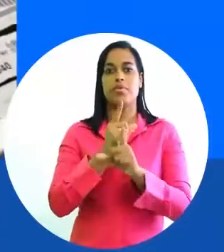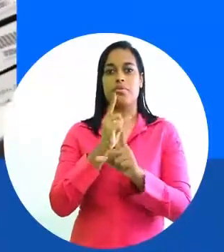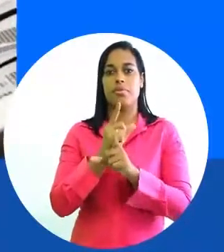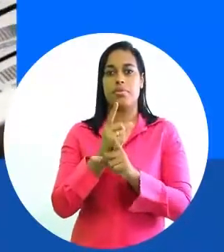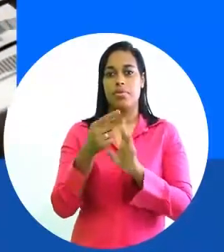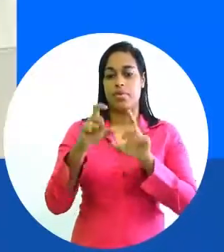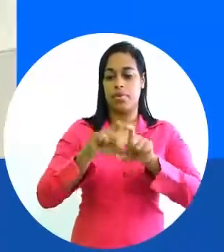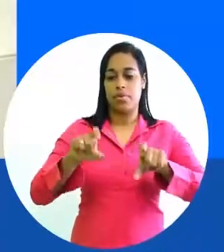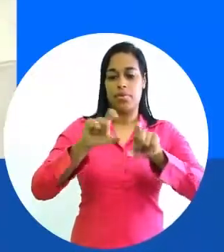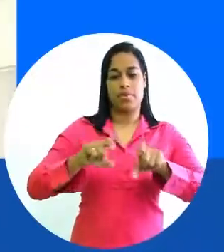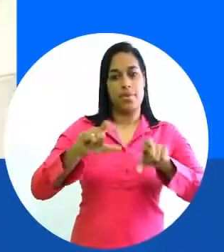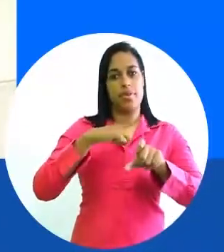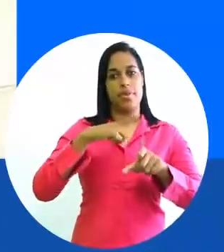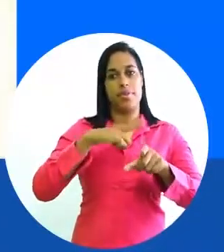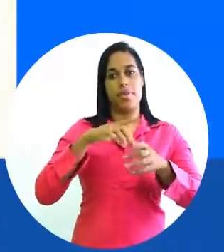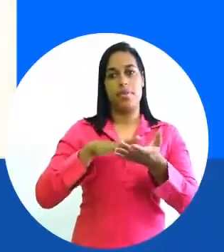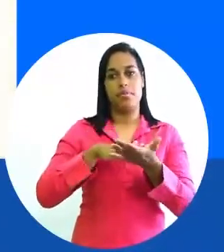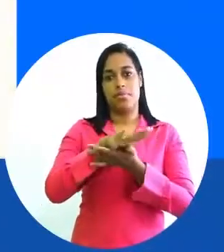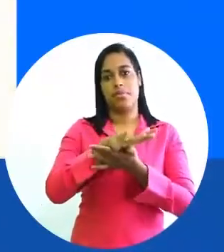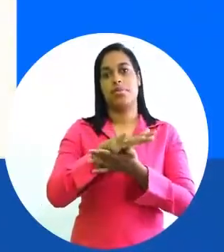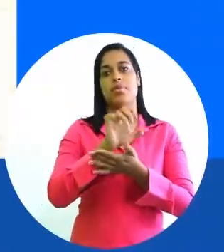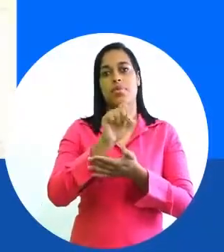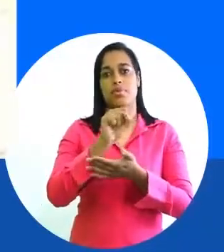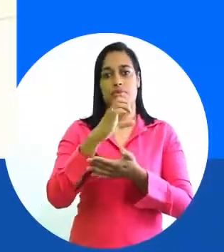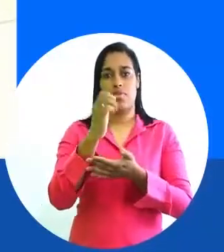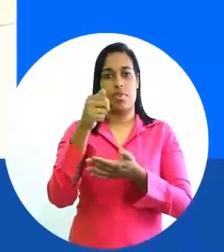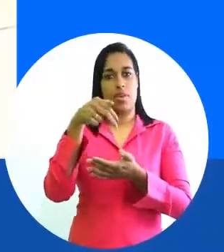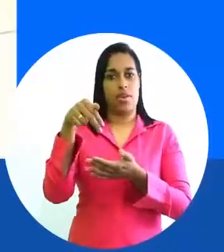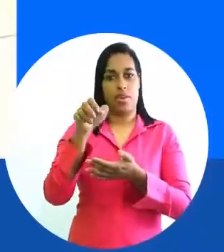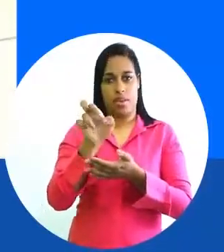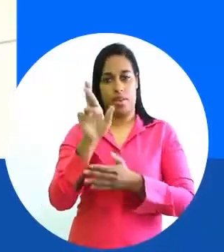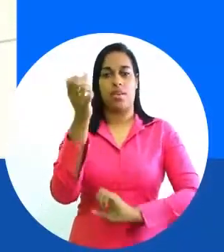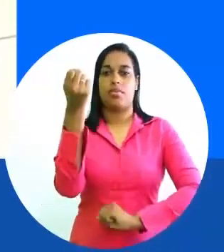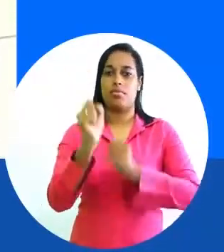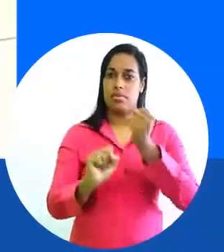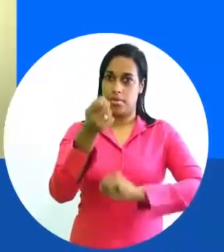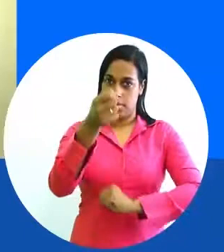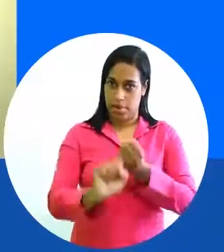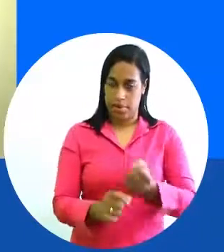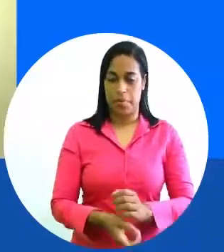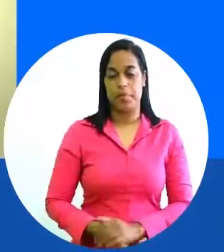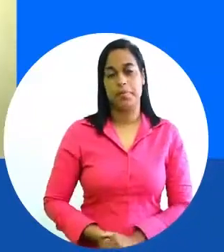código de barras e digitalizado em scanners de escala industrial.